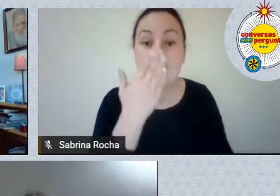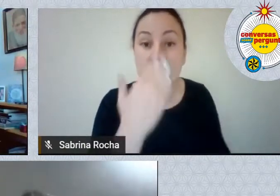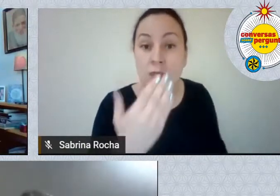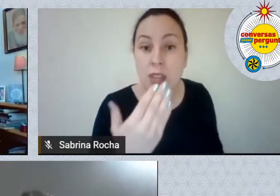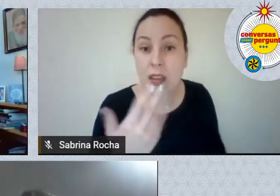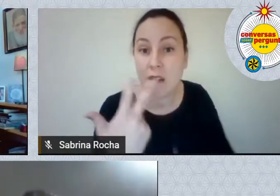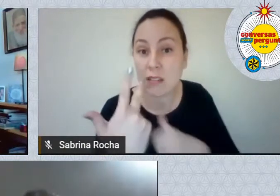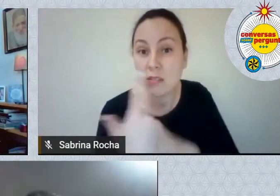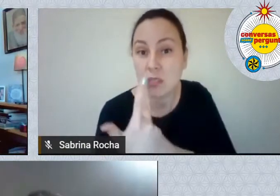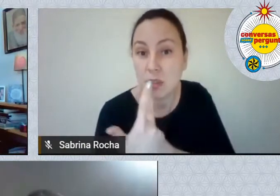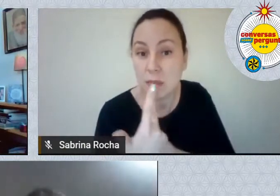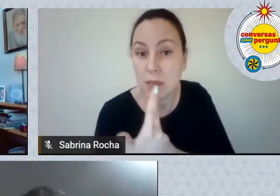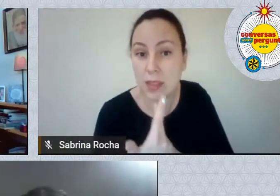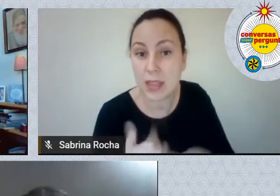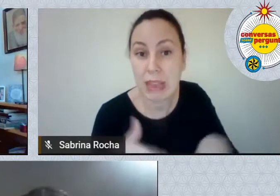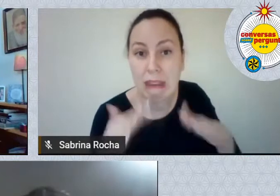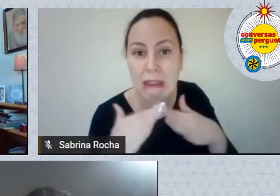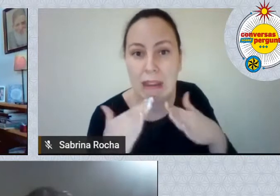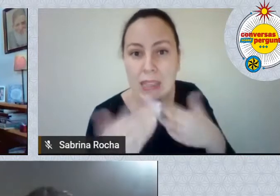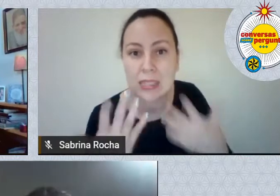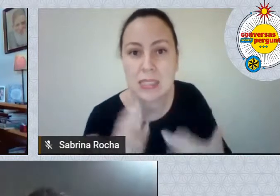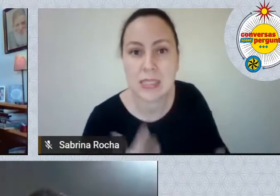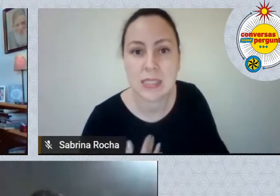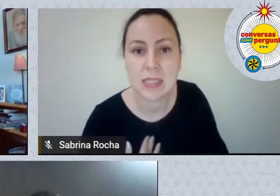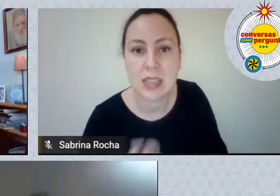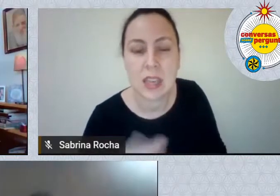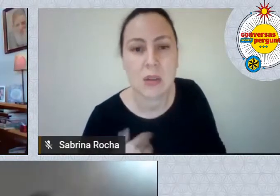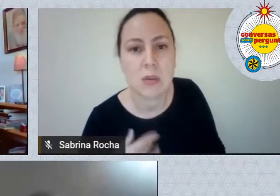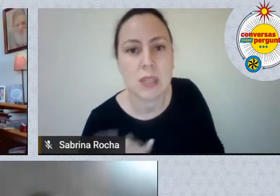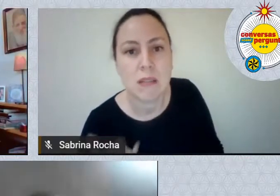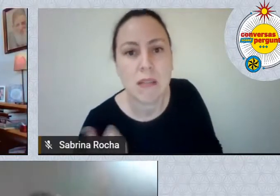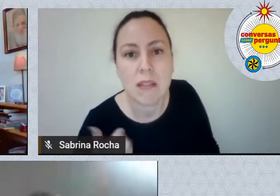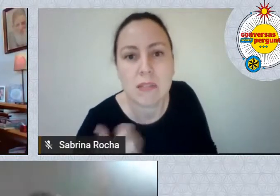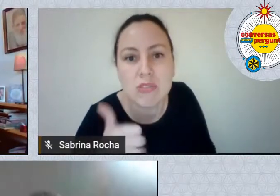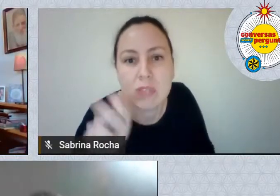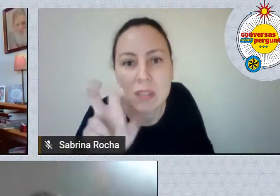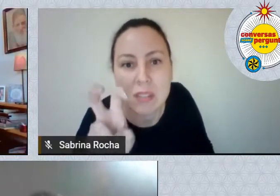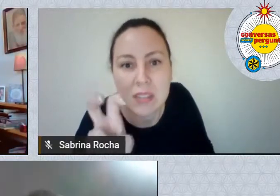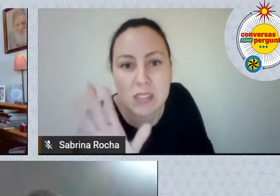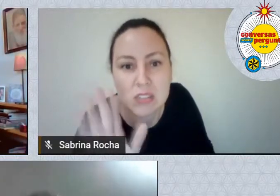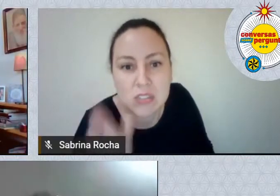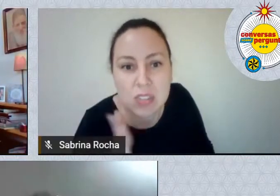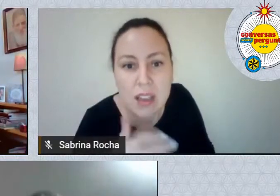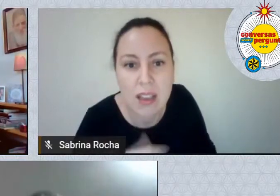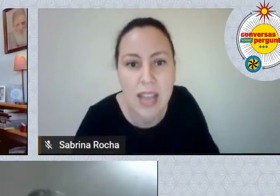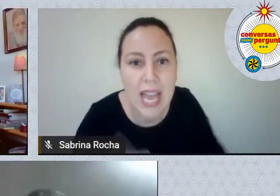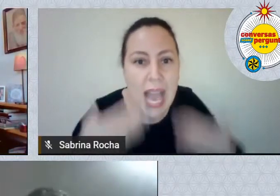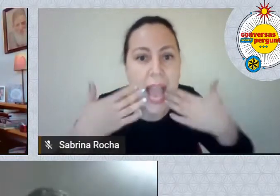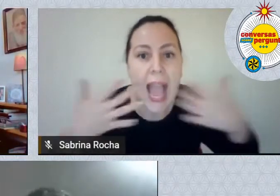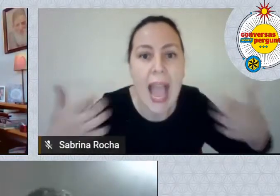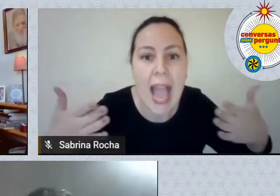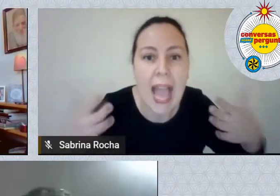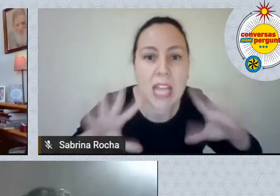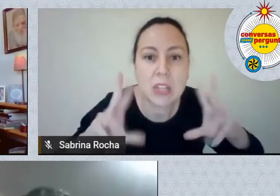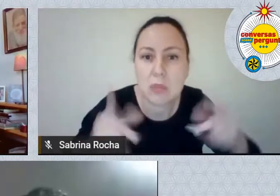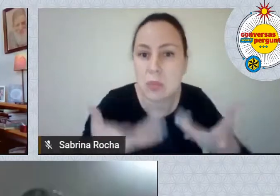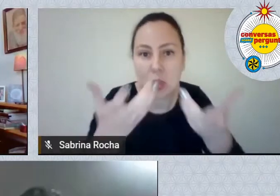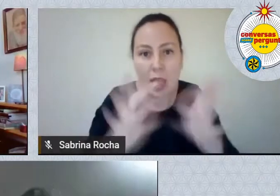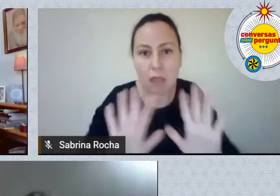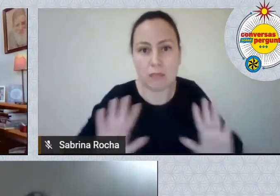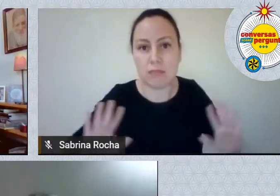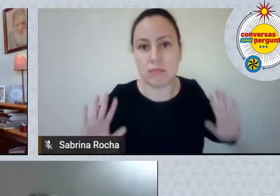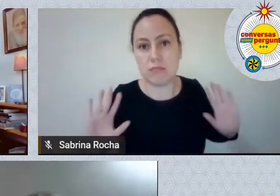vai entrar na minha casa e eu com 15 anos vou ter que mostrar a minha cara com espinhas para todo mundo ver, eu não quero isso, isso